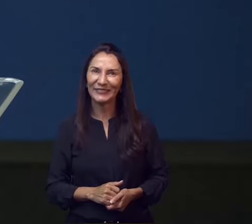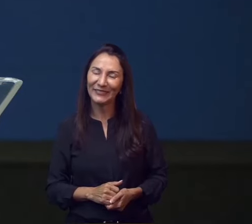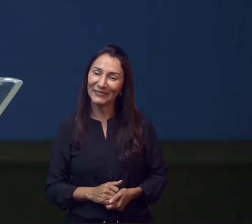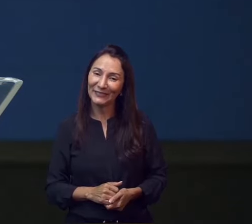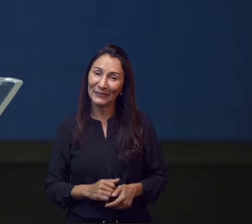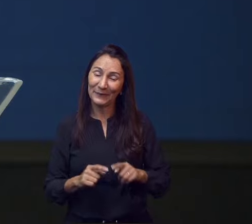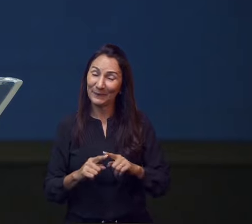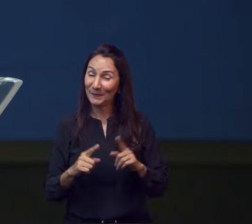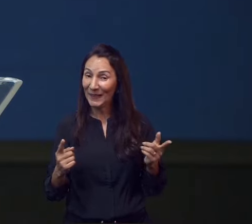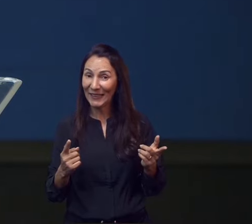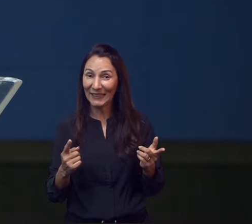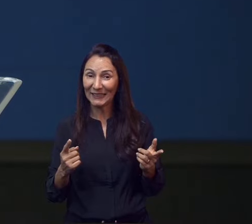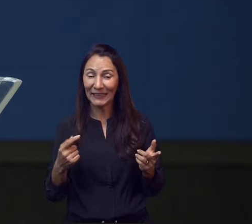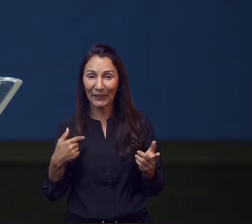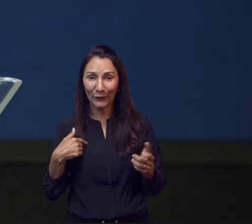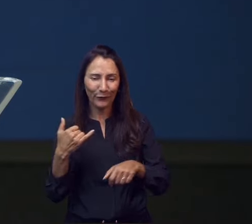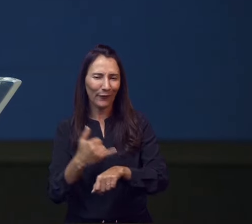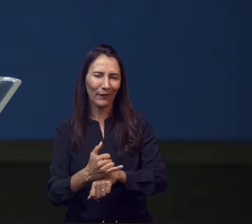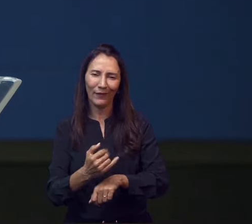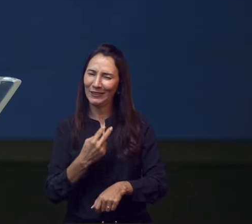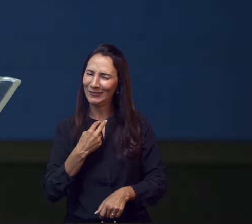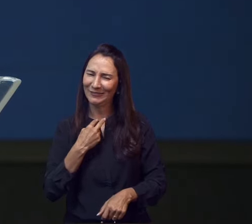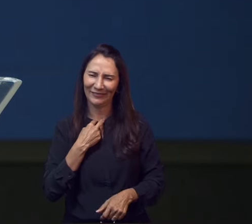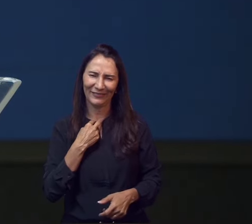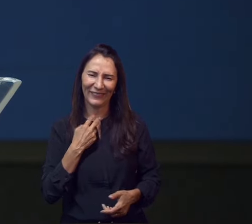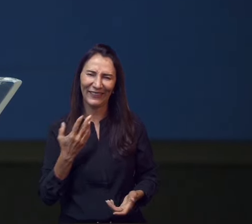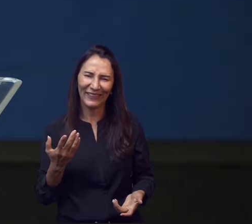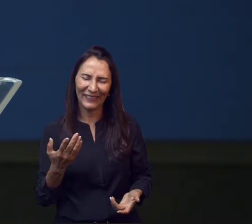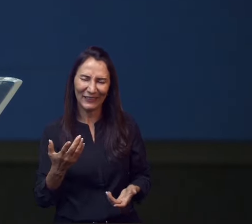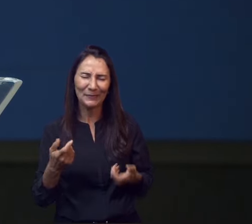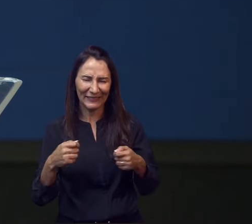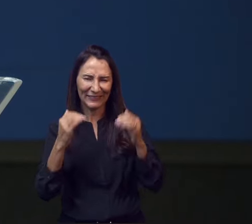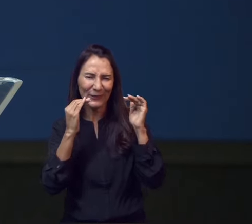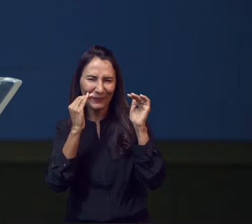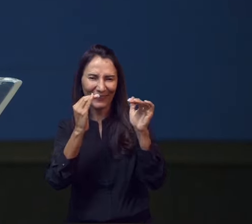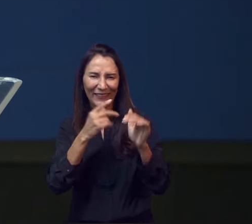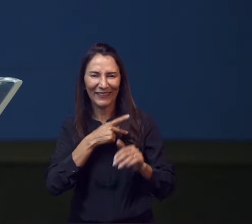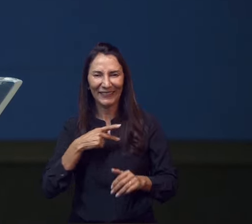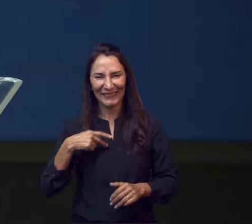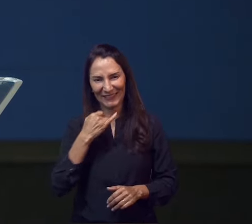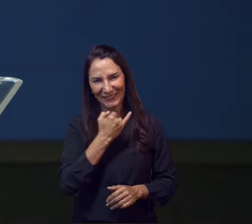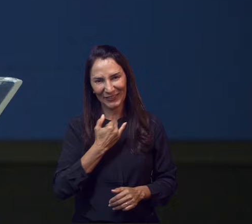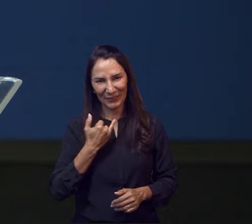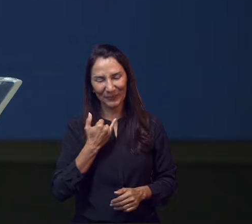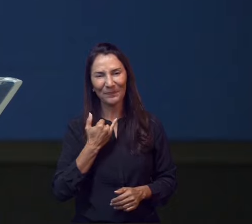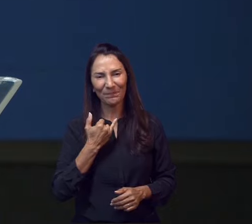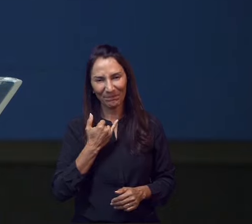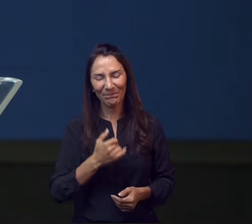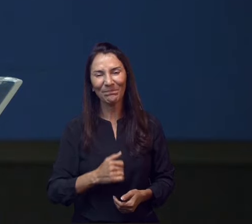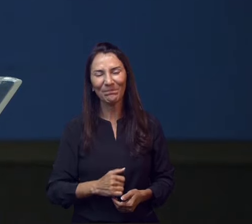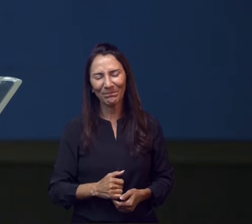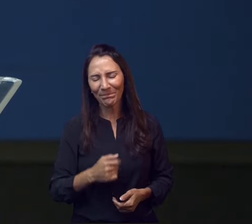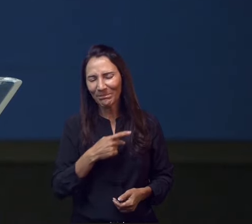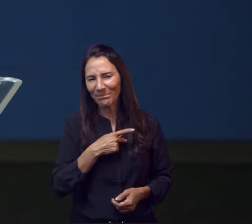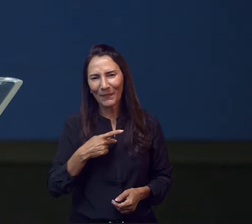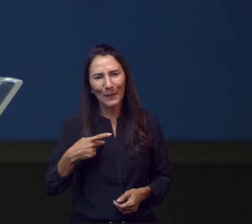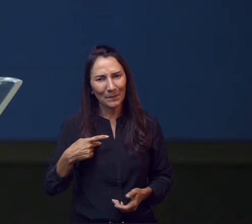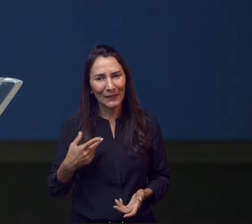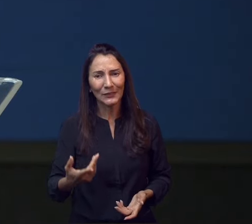de deixar destaque hoje para honrar o pastor Jorge pastor que eu